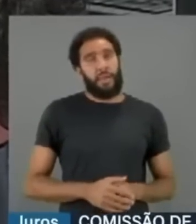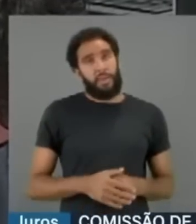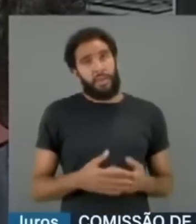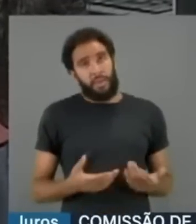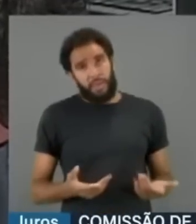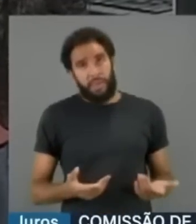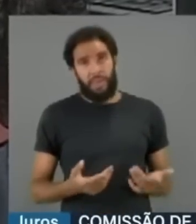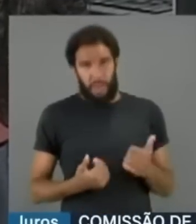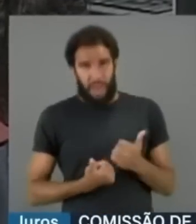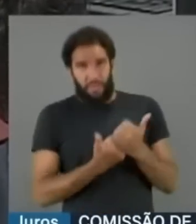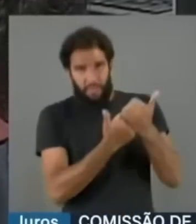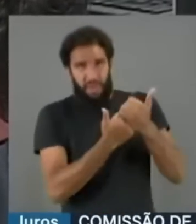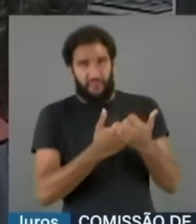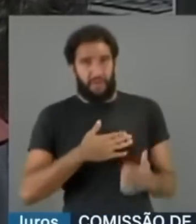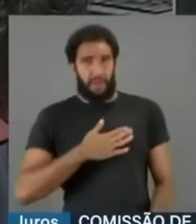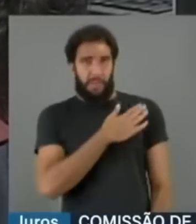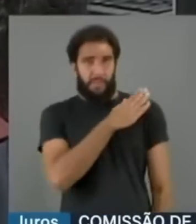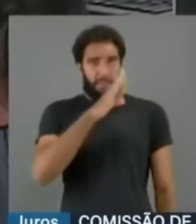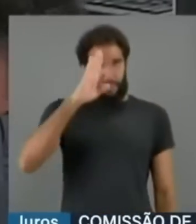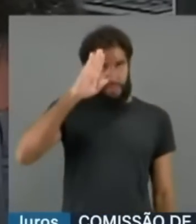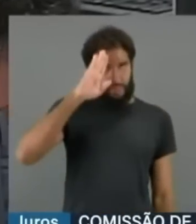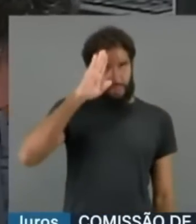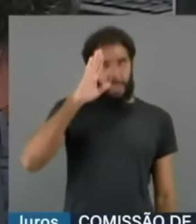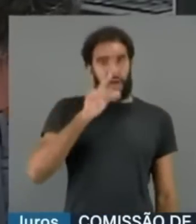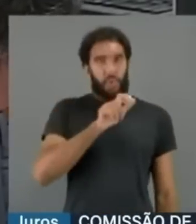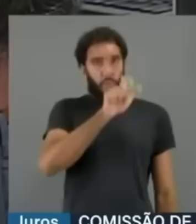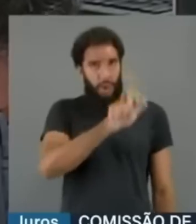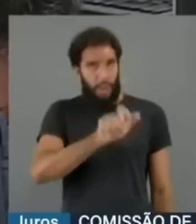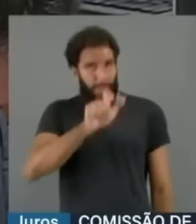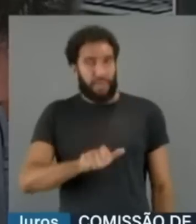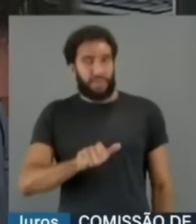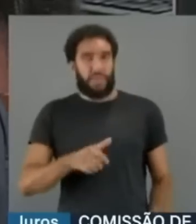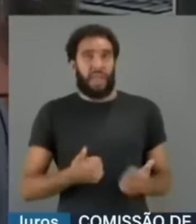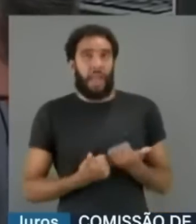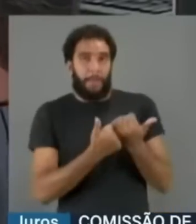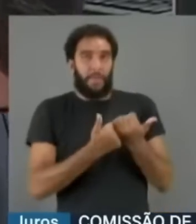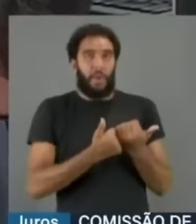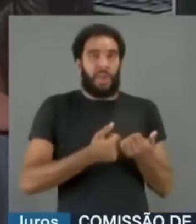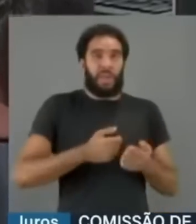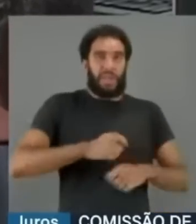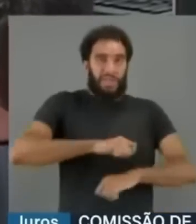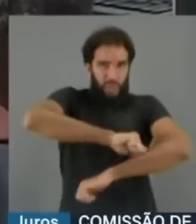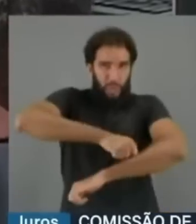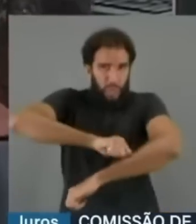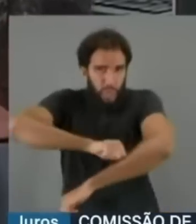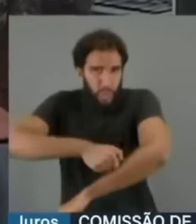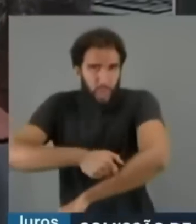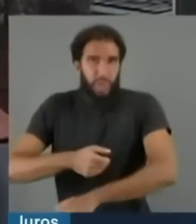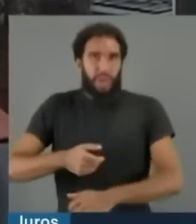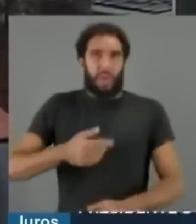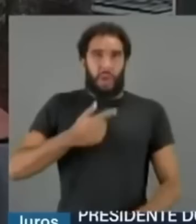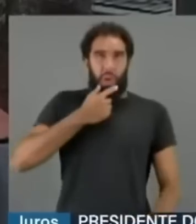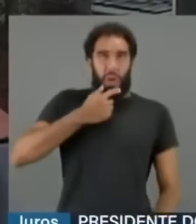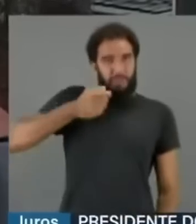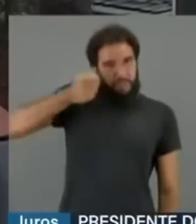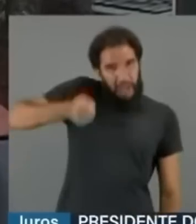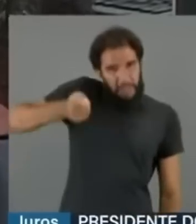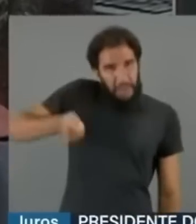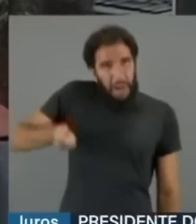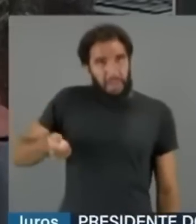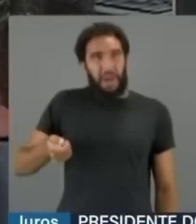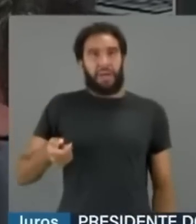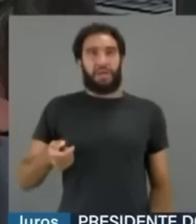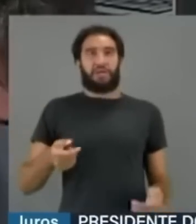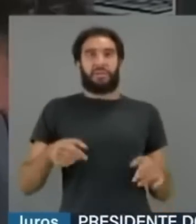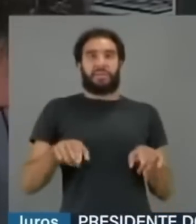apoiava Bolsonaro, que é uma pessoa apoiadora da ditadura, da tortura, do desaparecimento de